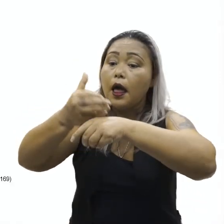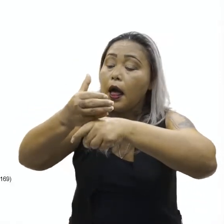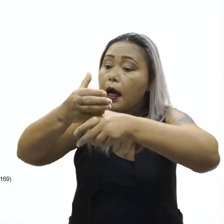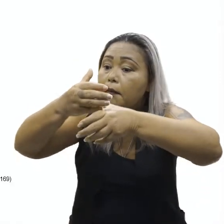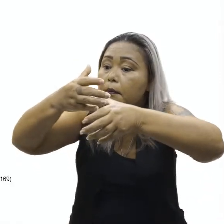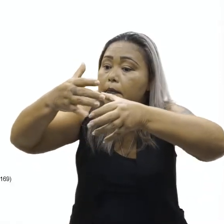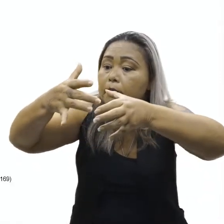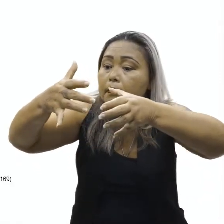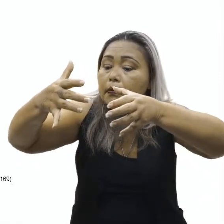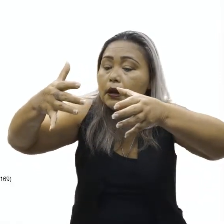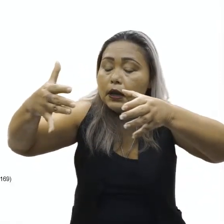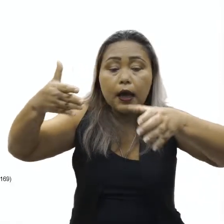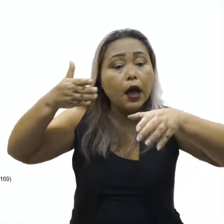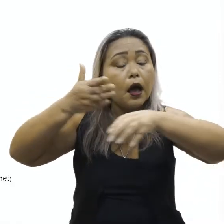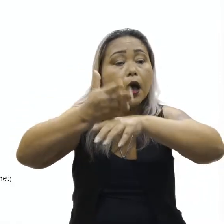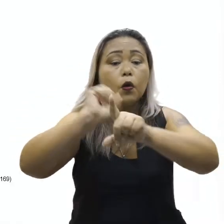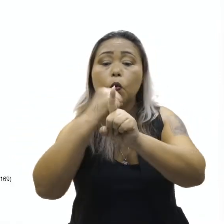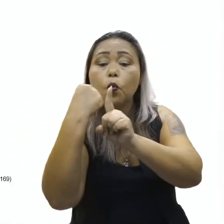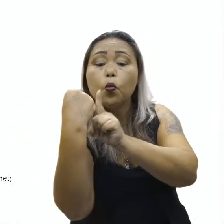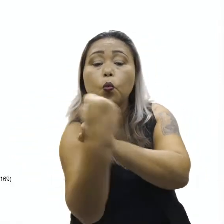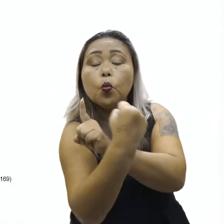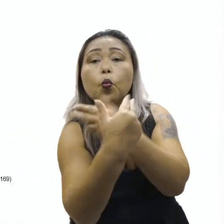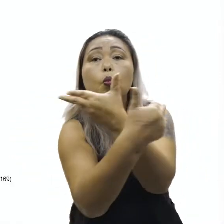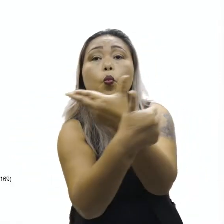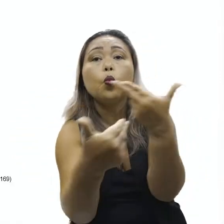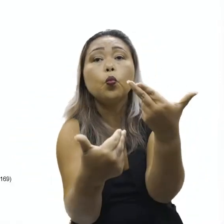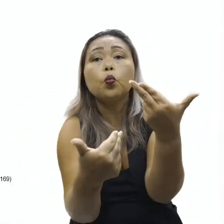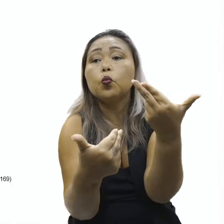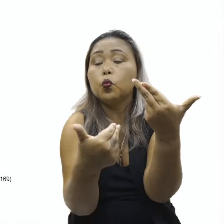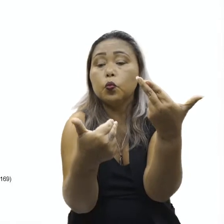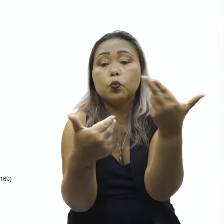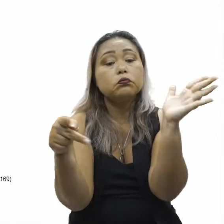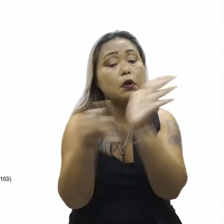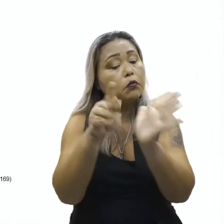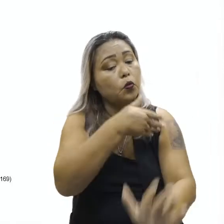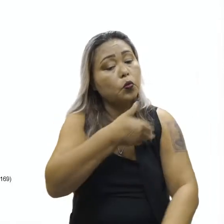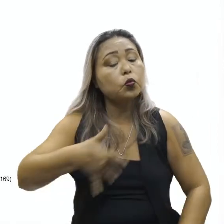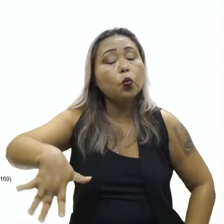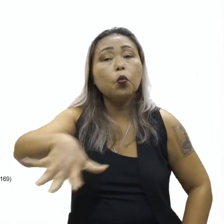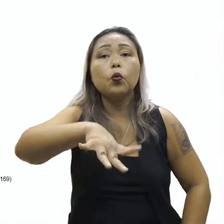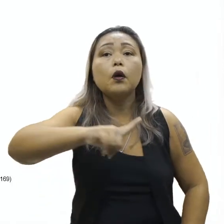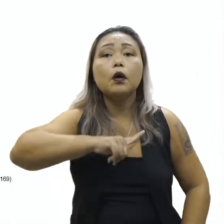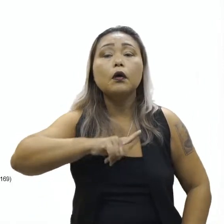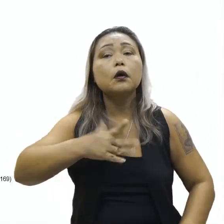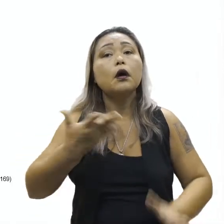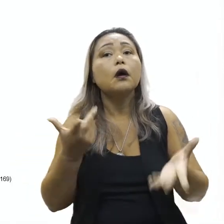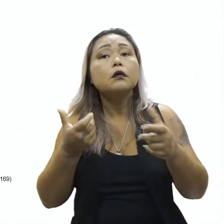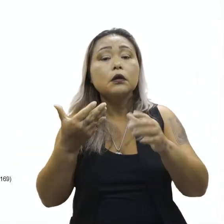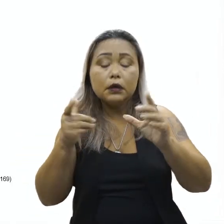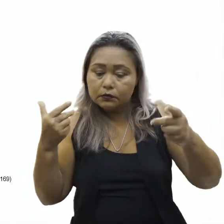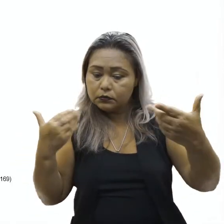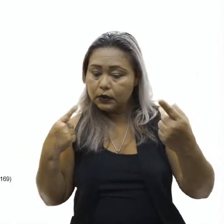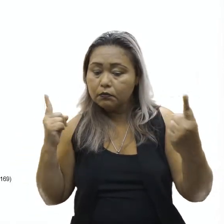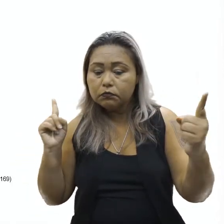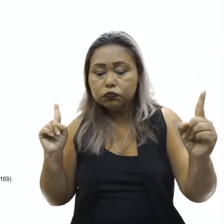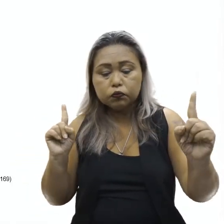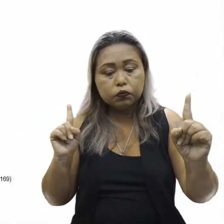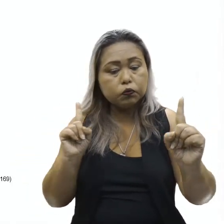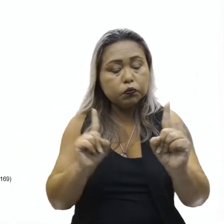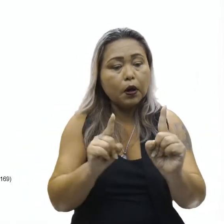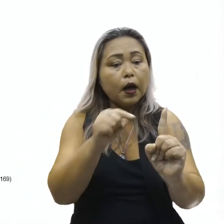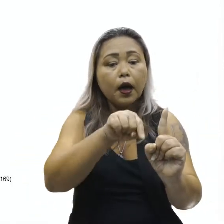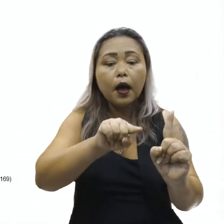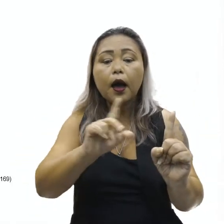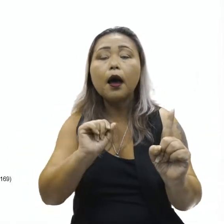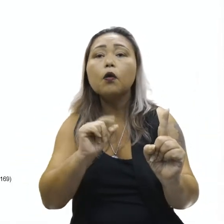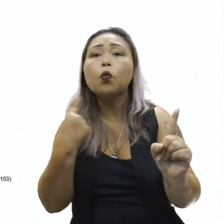social nos assuntos públicos e reduzir a distância entre representantes e representados. Como que